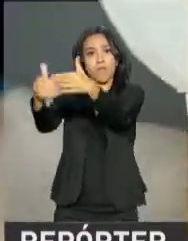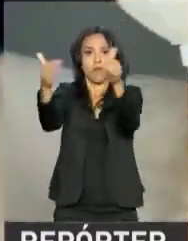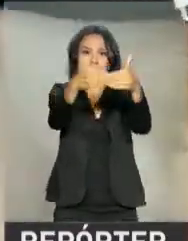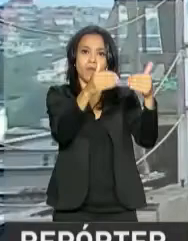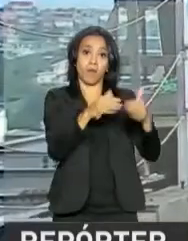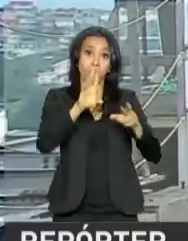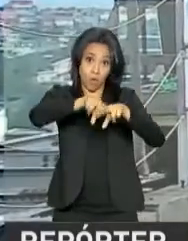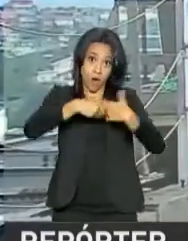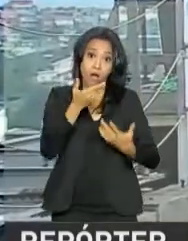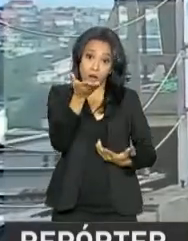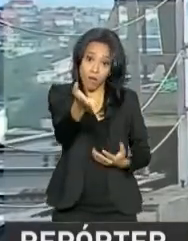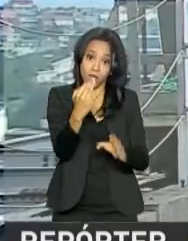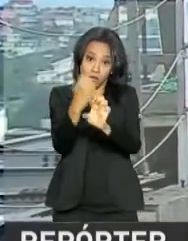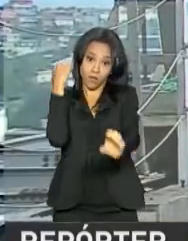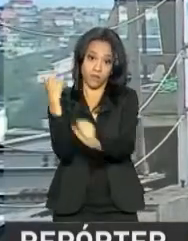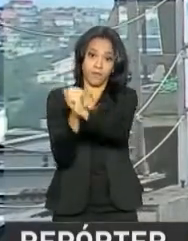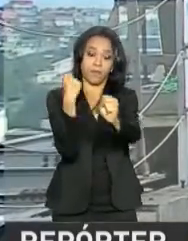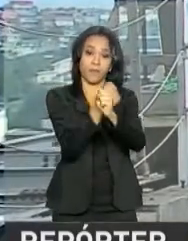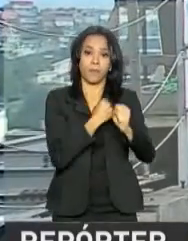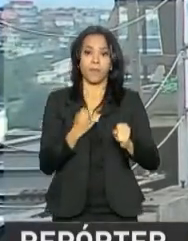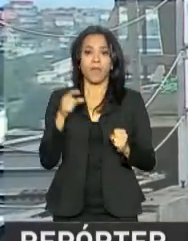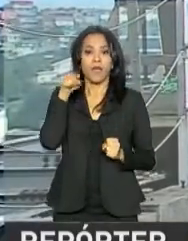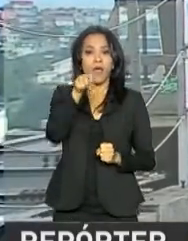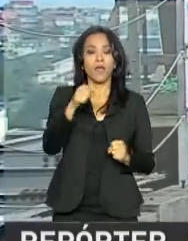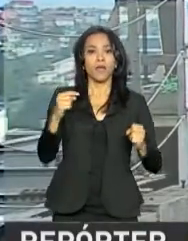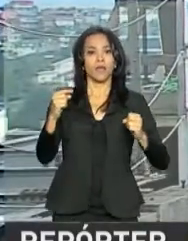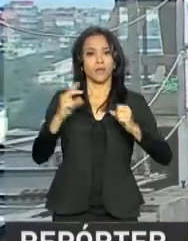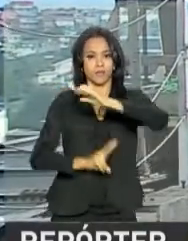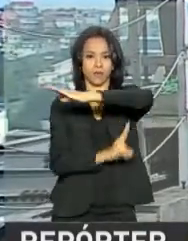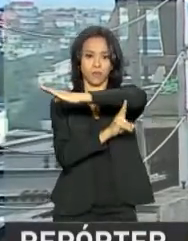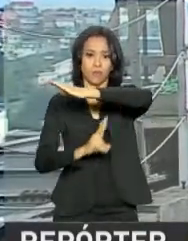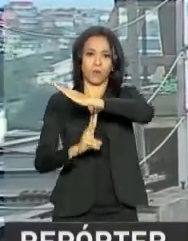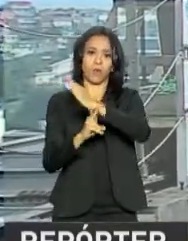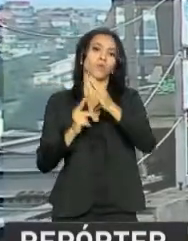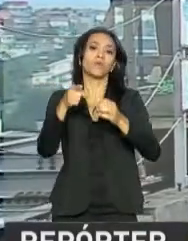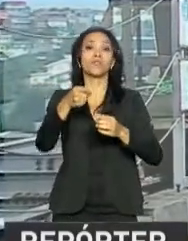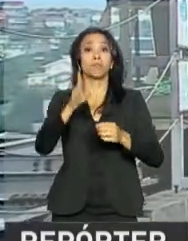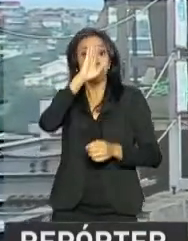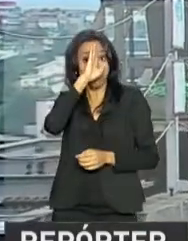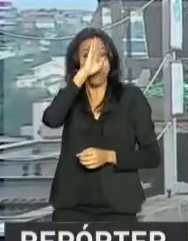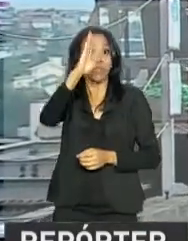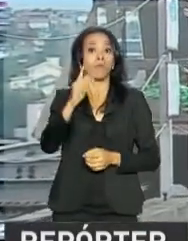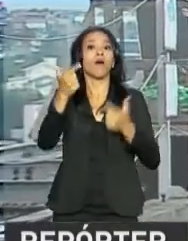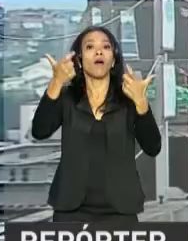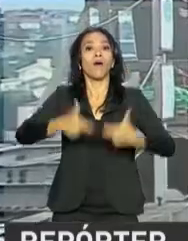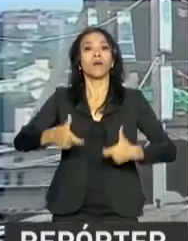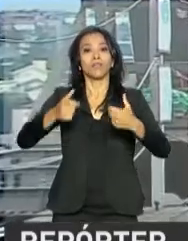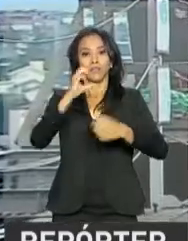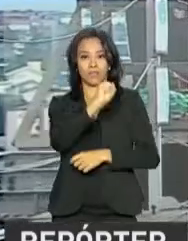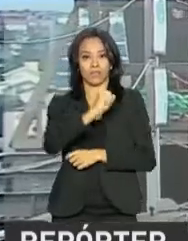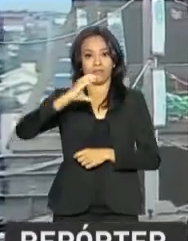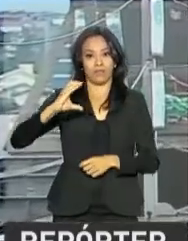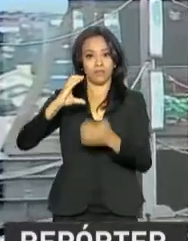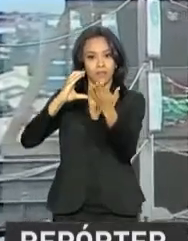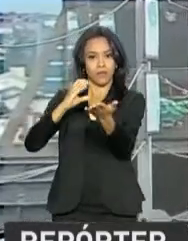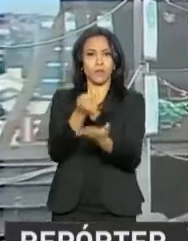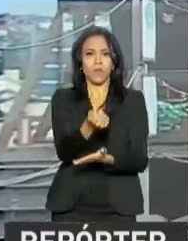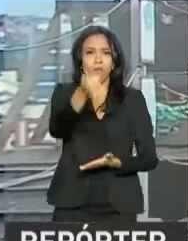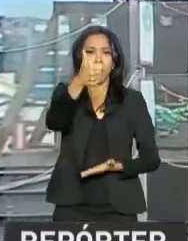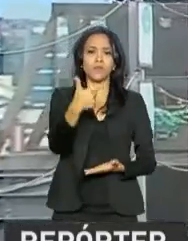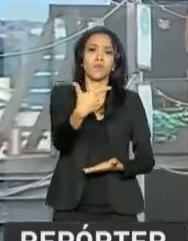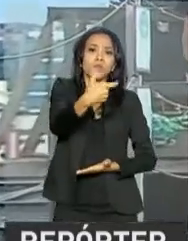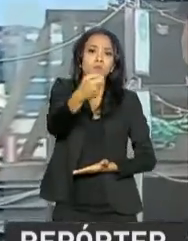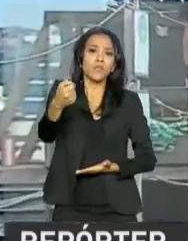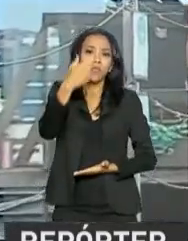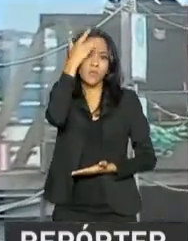civil só aqui na reforma da ponte hercílio luz o principal cartão postal de santa catarina são quase 200 pessoas